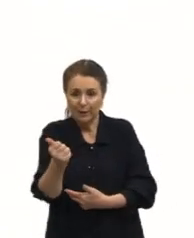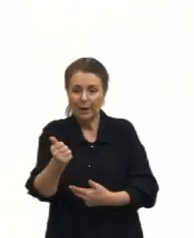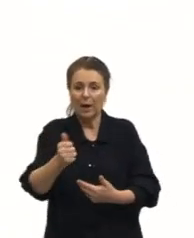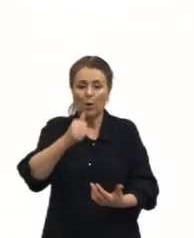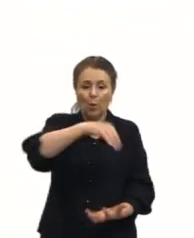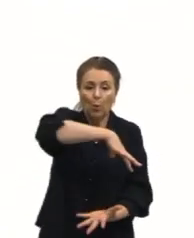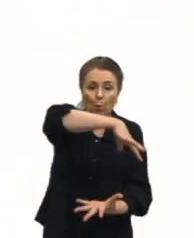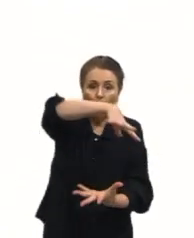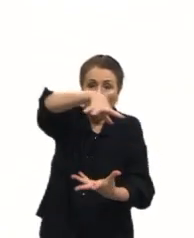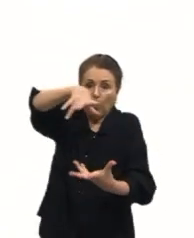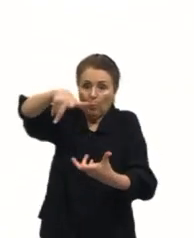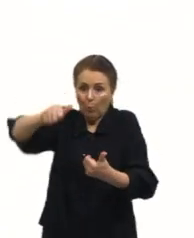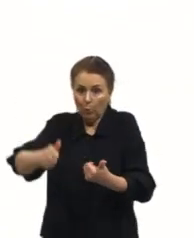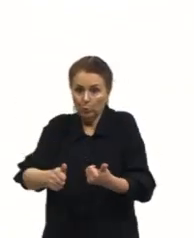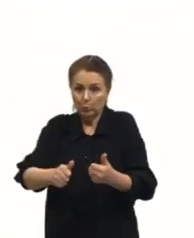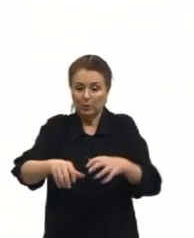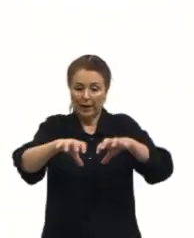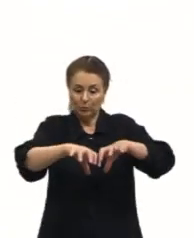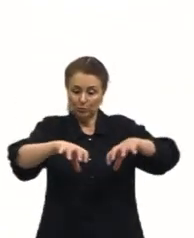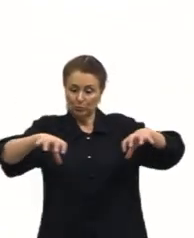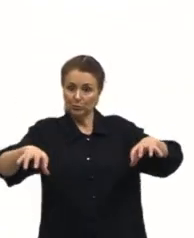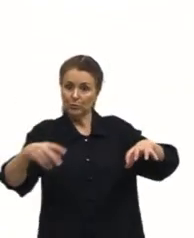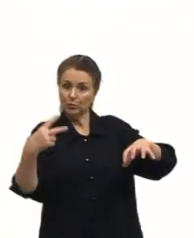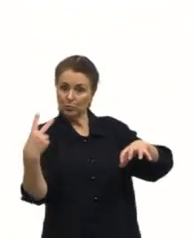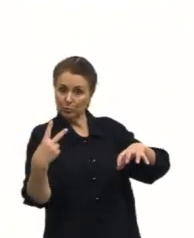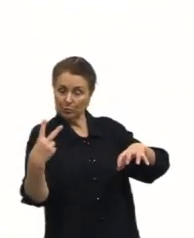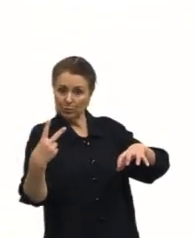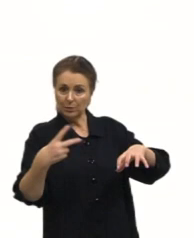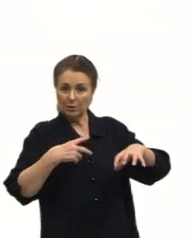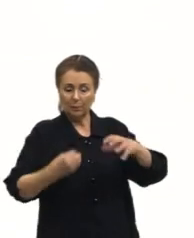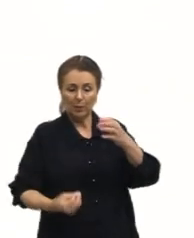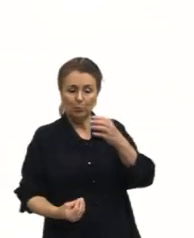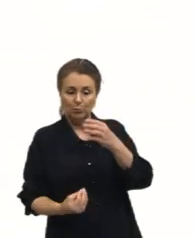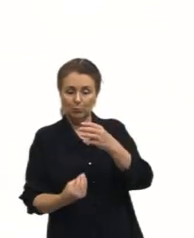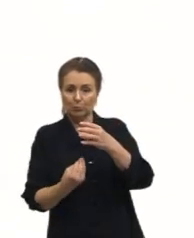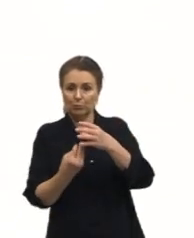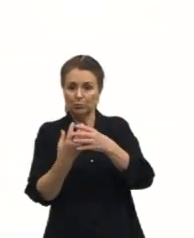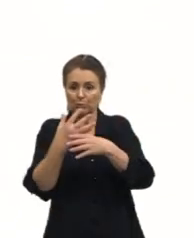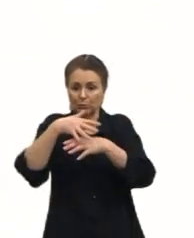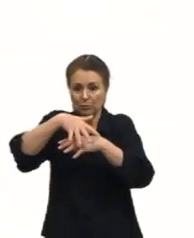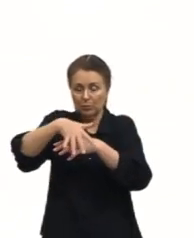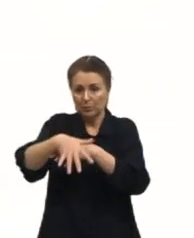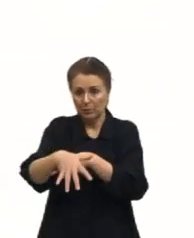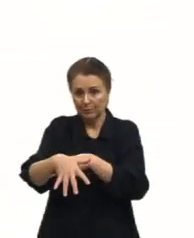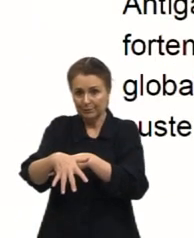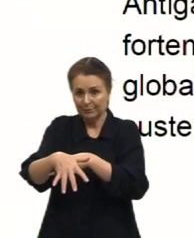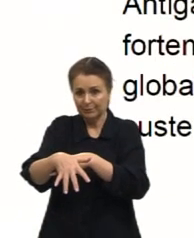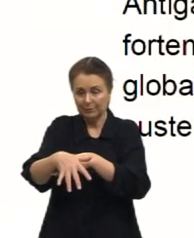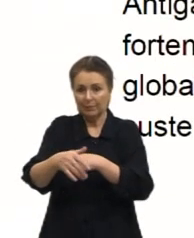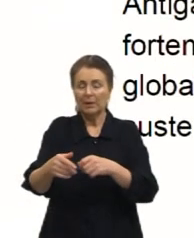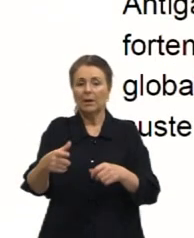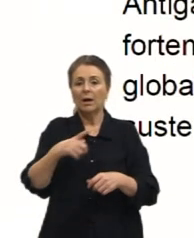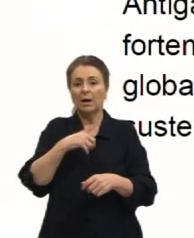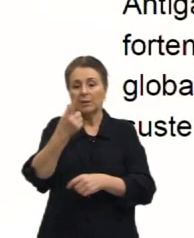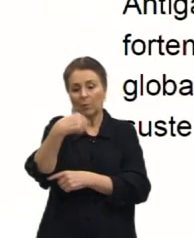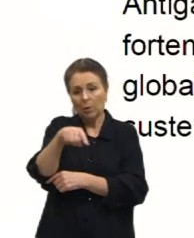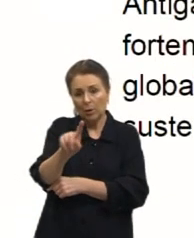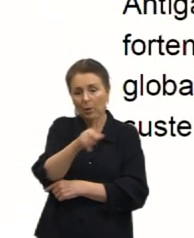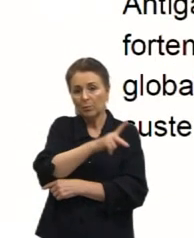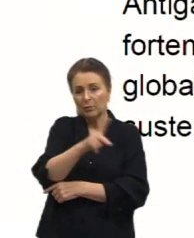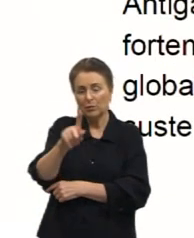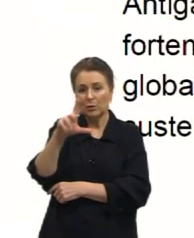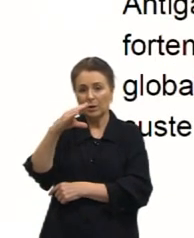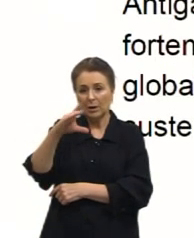pós guerra fria com esse mundo em erupção né das frentes dentro dessa Ótica né então vou passar agora para o professor